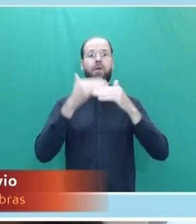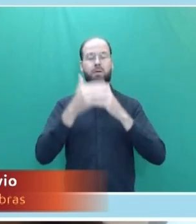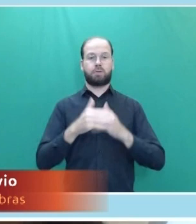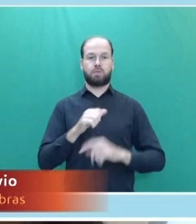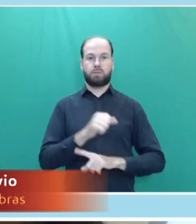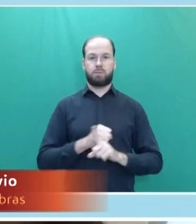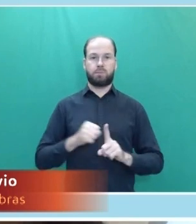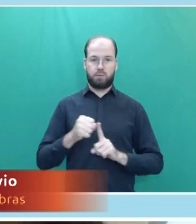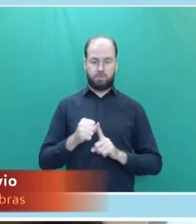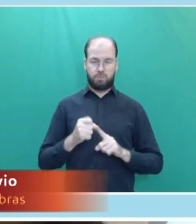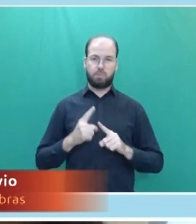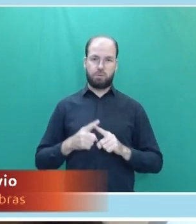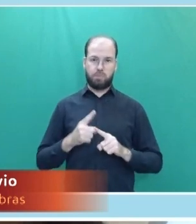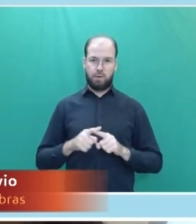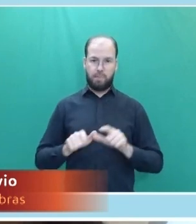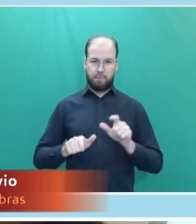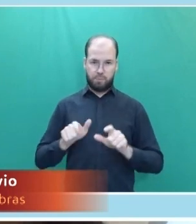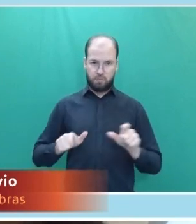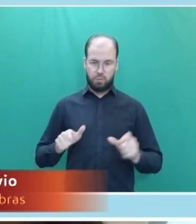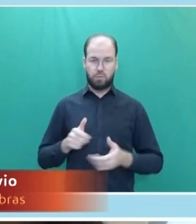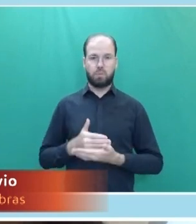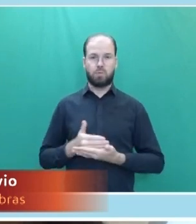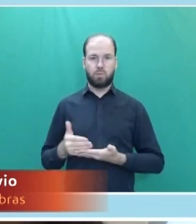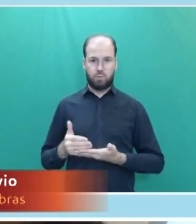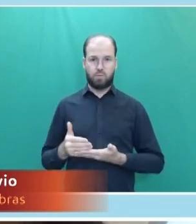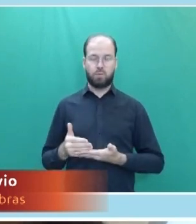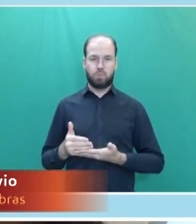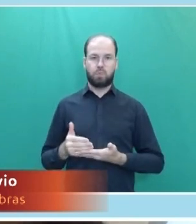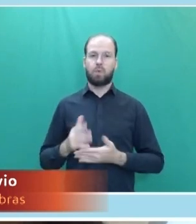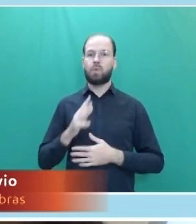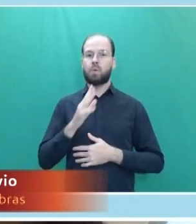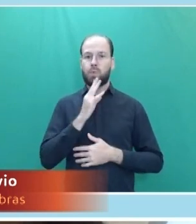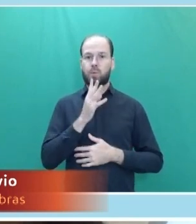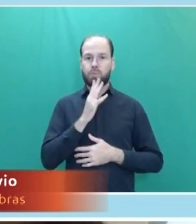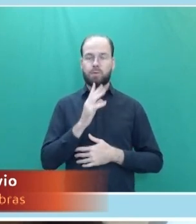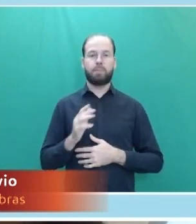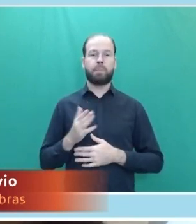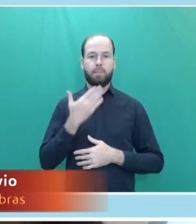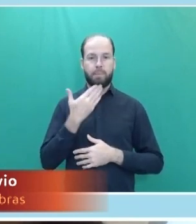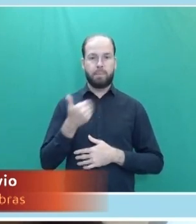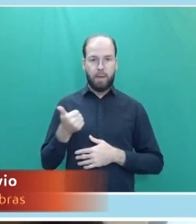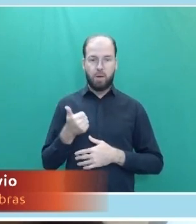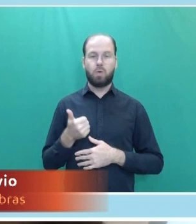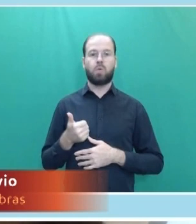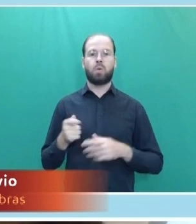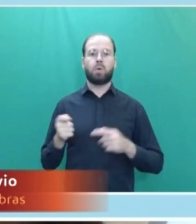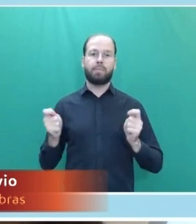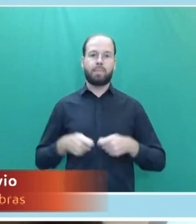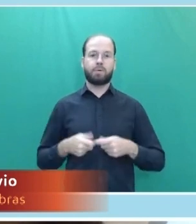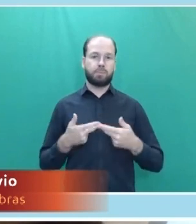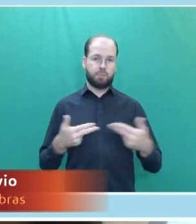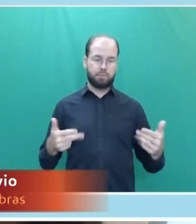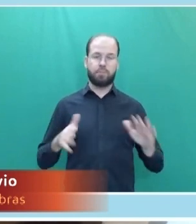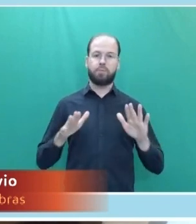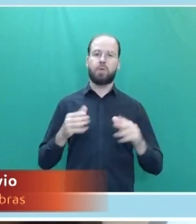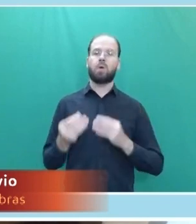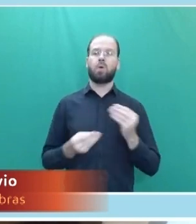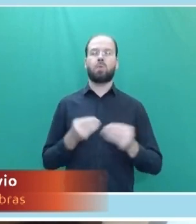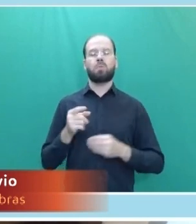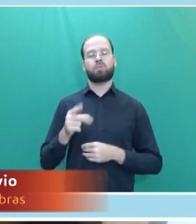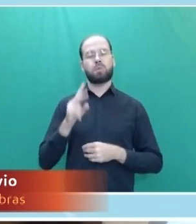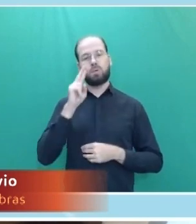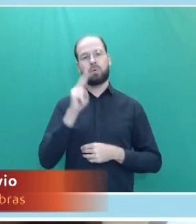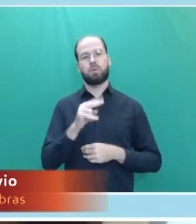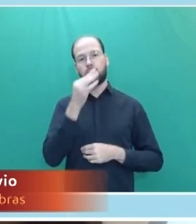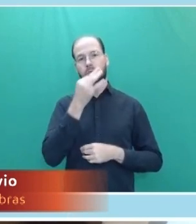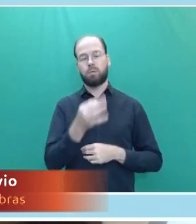sociedade, porque as pessoas começam a conhecer melhor diferentes realidades, né? Como é que você vê isso para a comunidade,